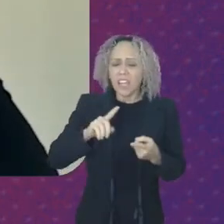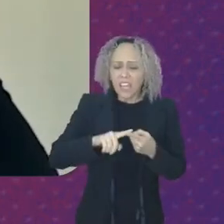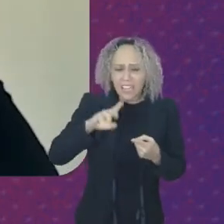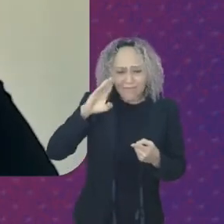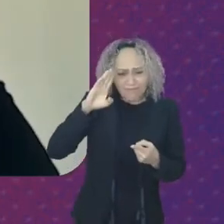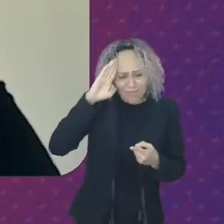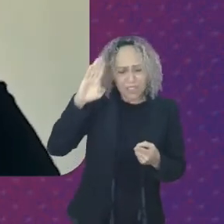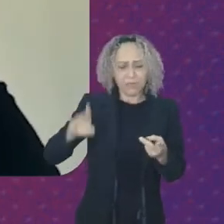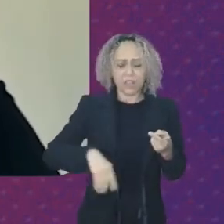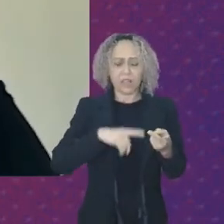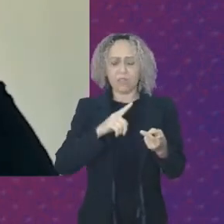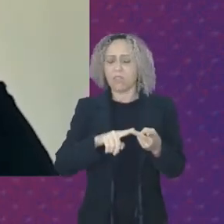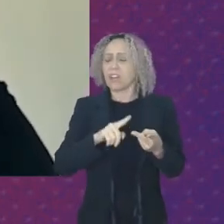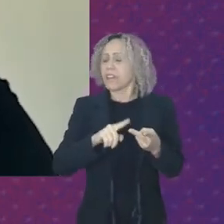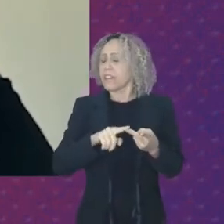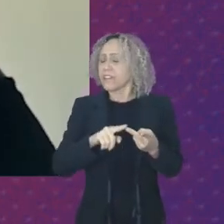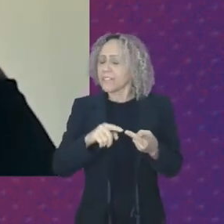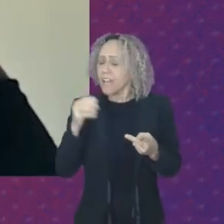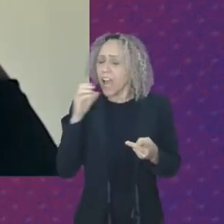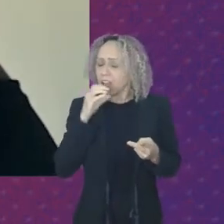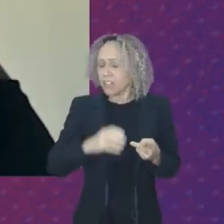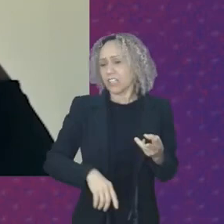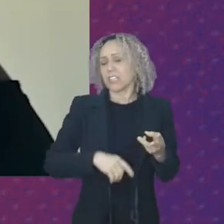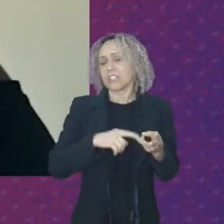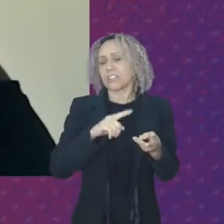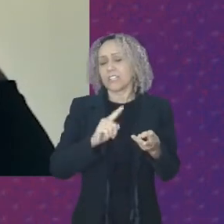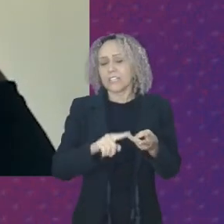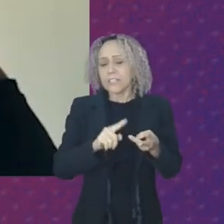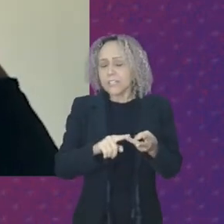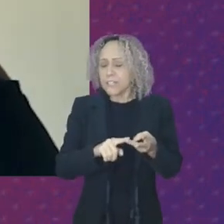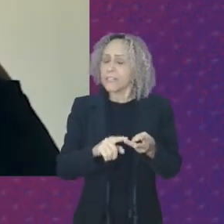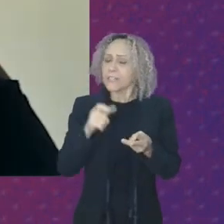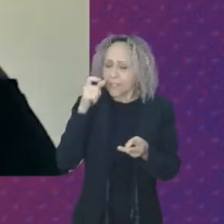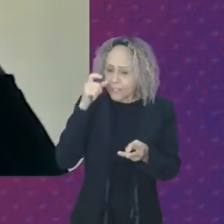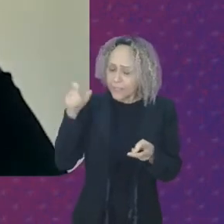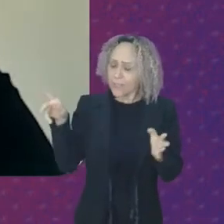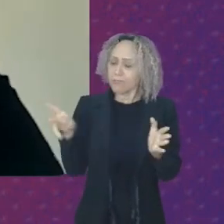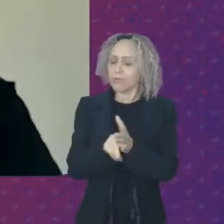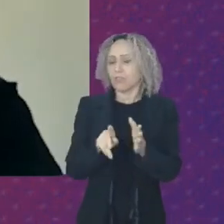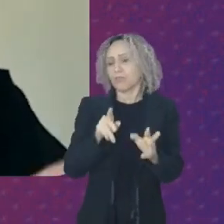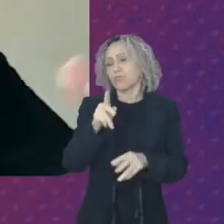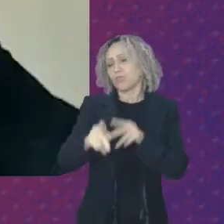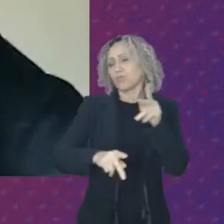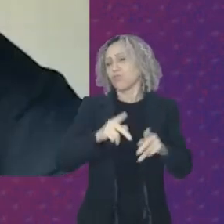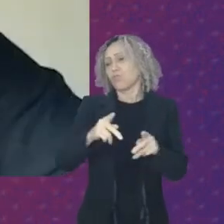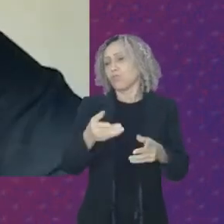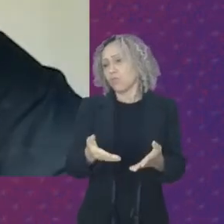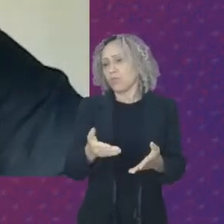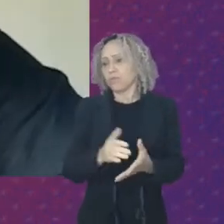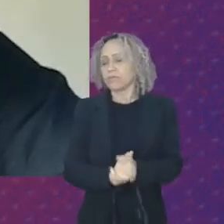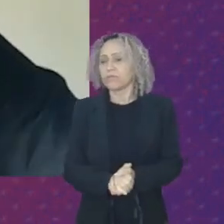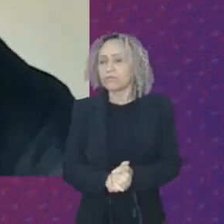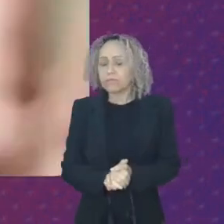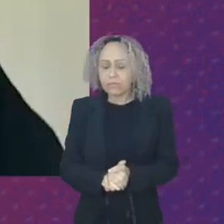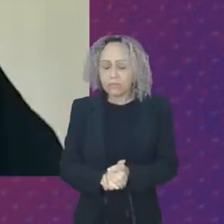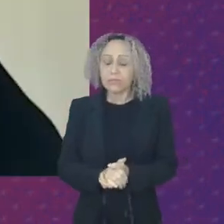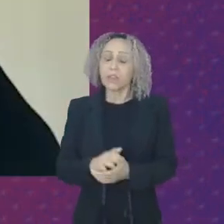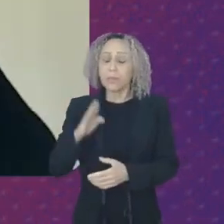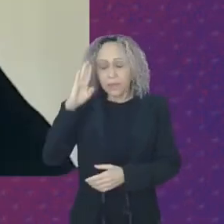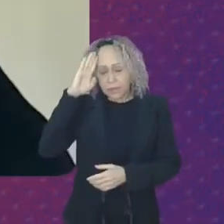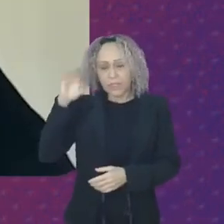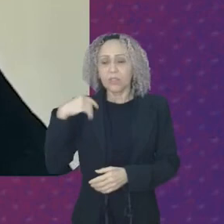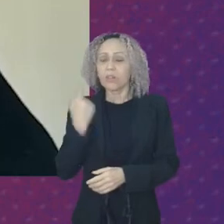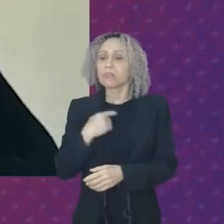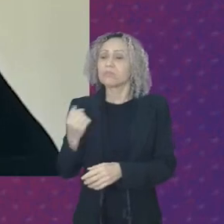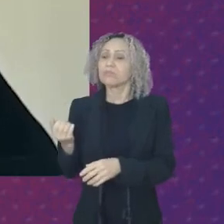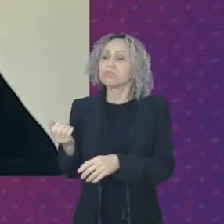hora, precisa e deve ser discutido dentro das redes sociais, dentro dos espaços onde nós ocupamos e principalmente dentro